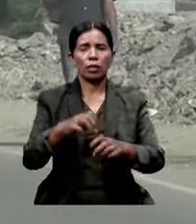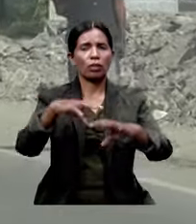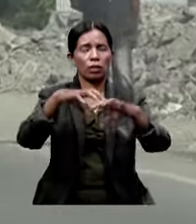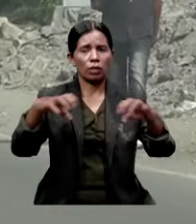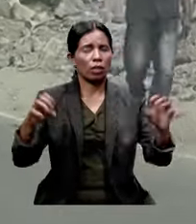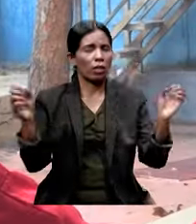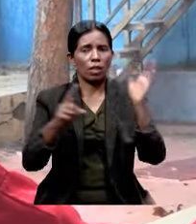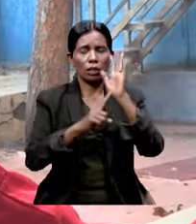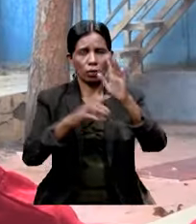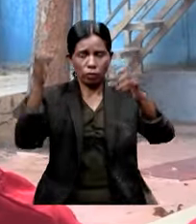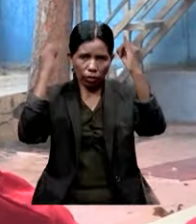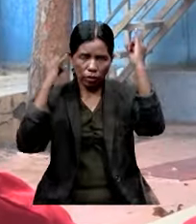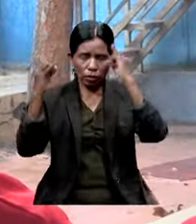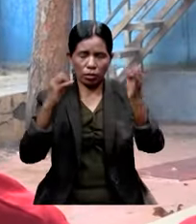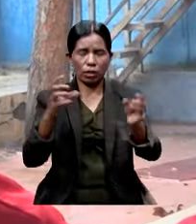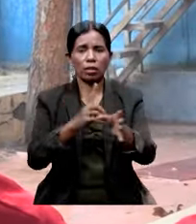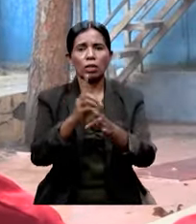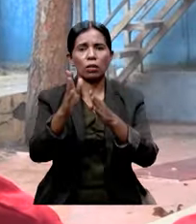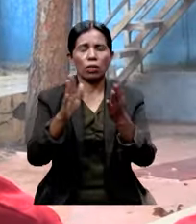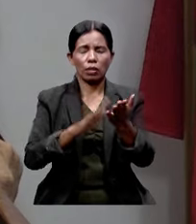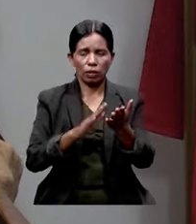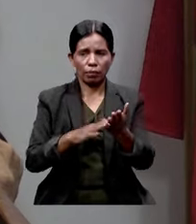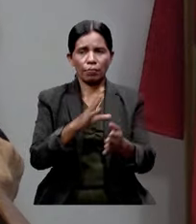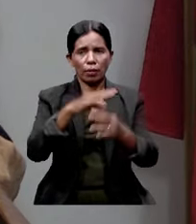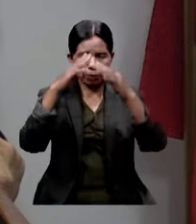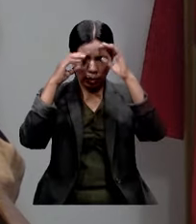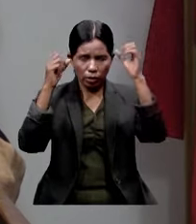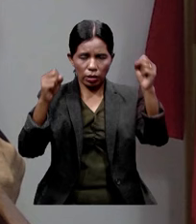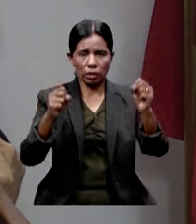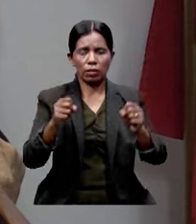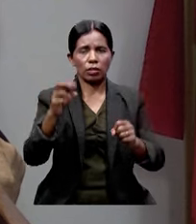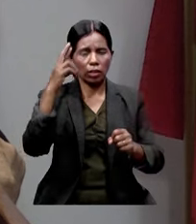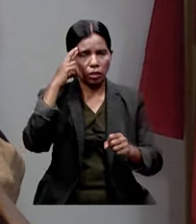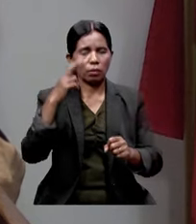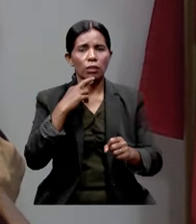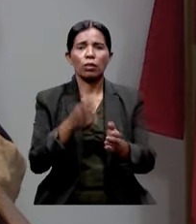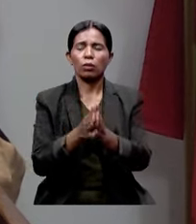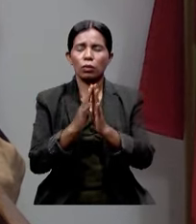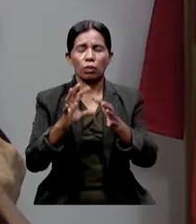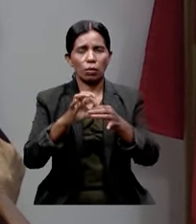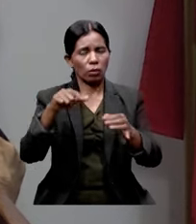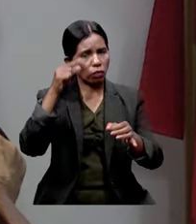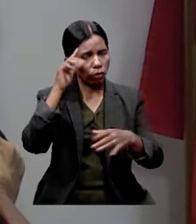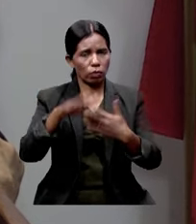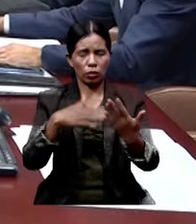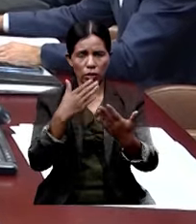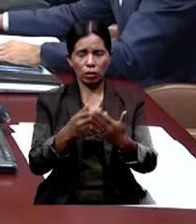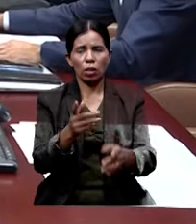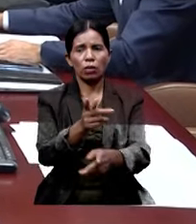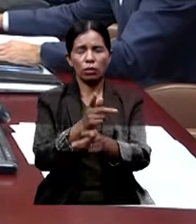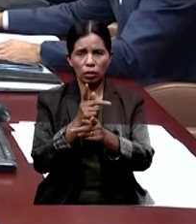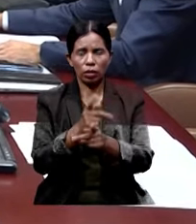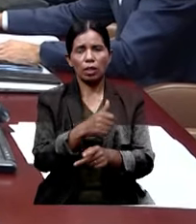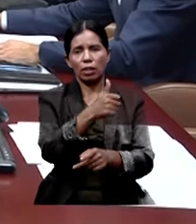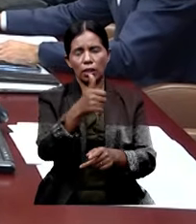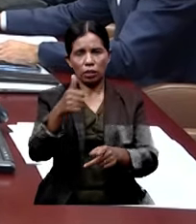ratou informação para a fundadora da escola. A situação, né, Presidente da República, Ziramos Horta, Rússia Membro do Governo, Roto, a tu cuidado com a ideia